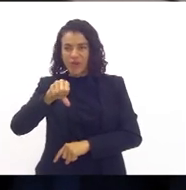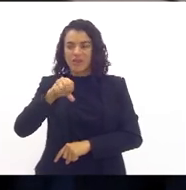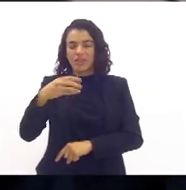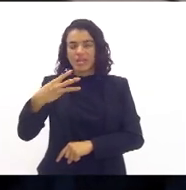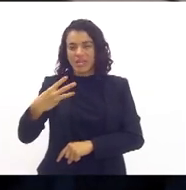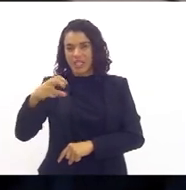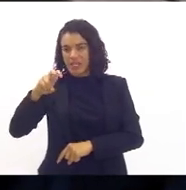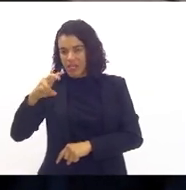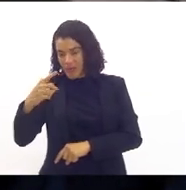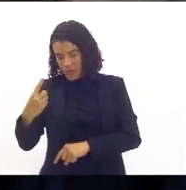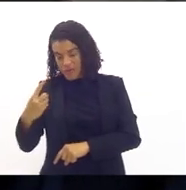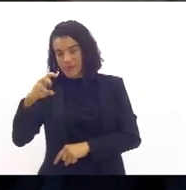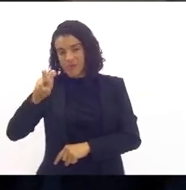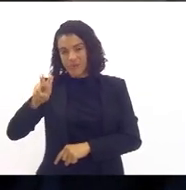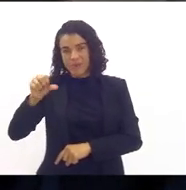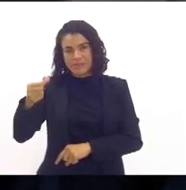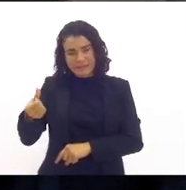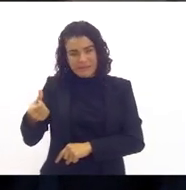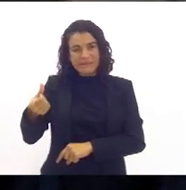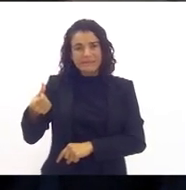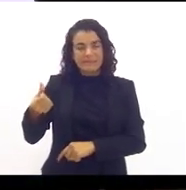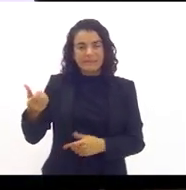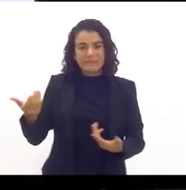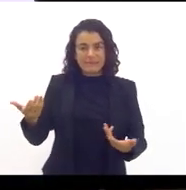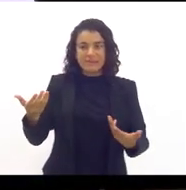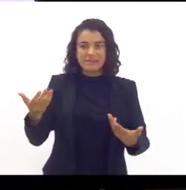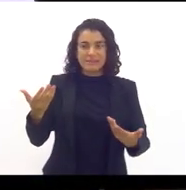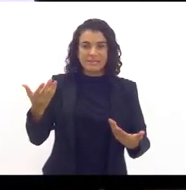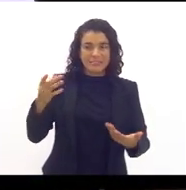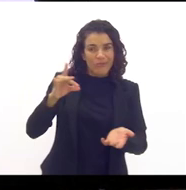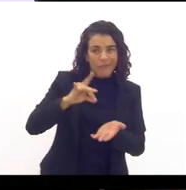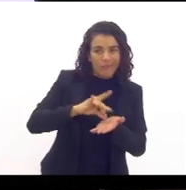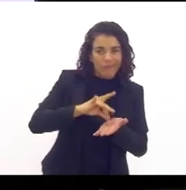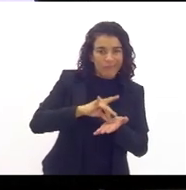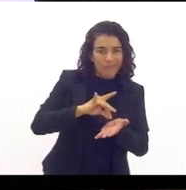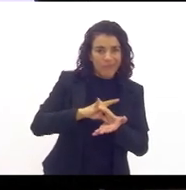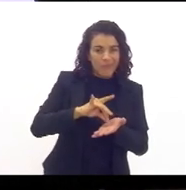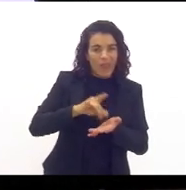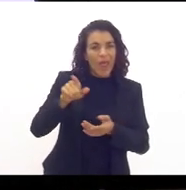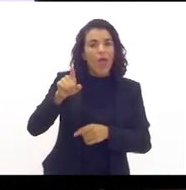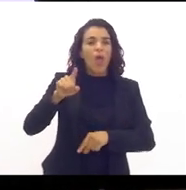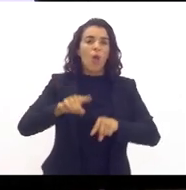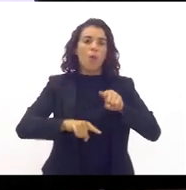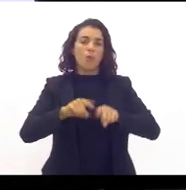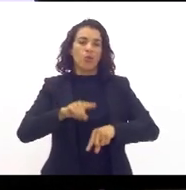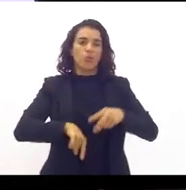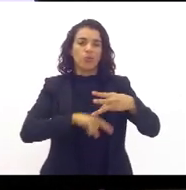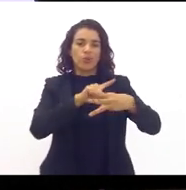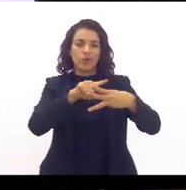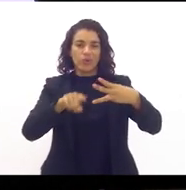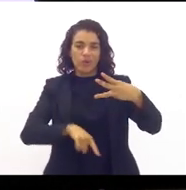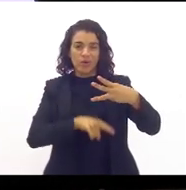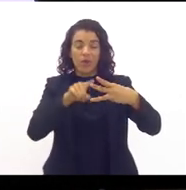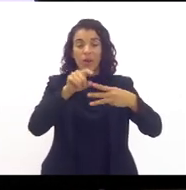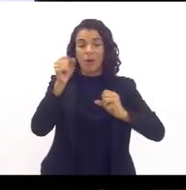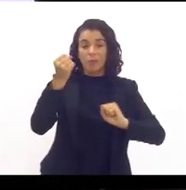81,36, 5,21. Bom, então, na verdade, isso é um produto triplo. Produção